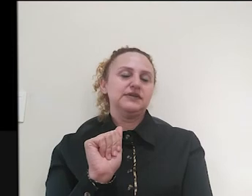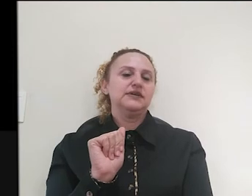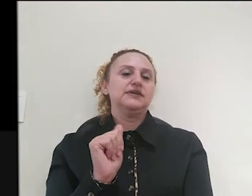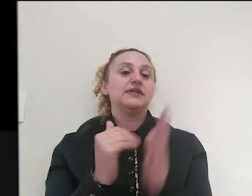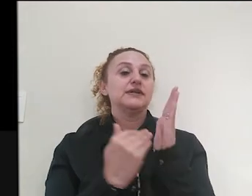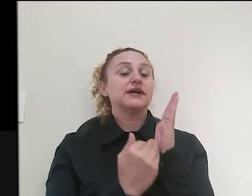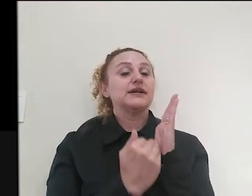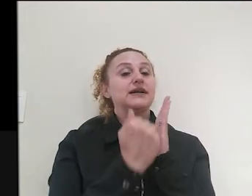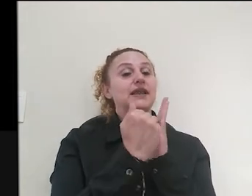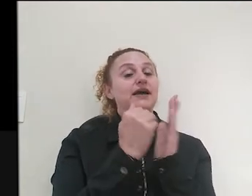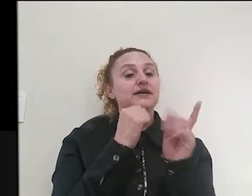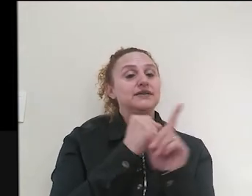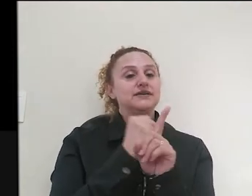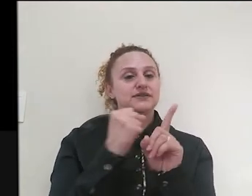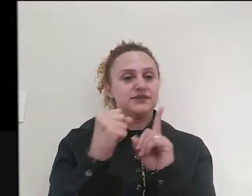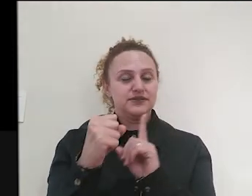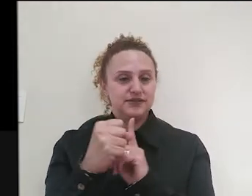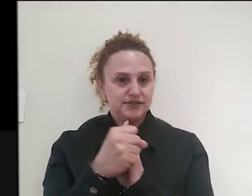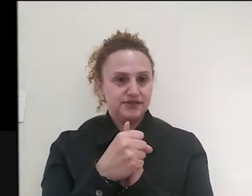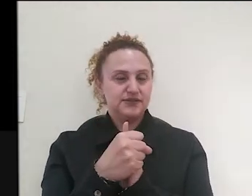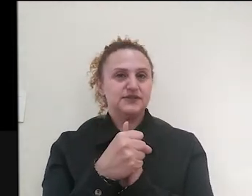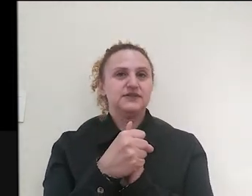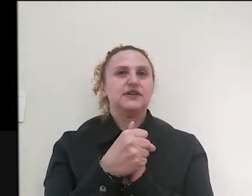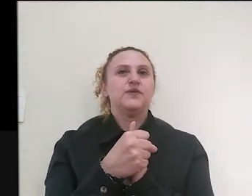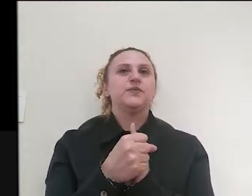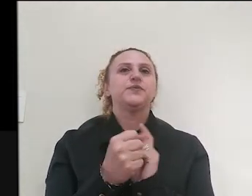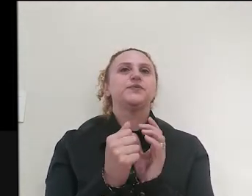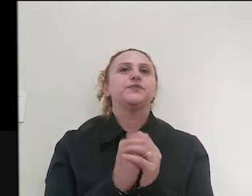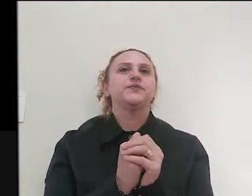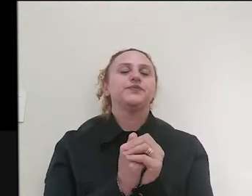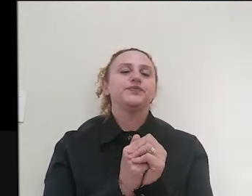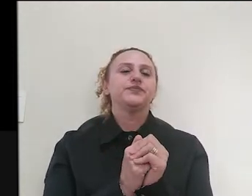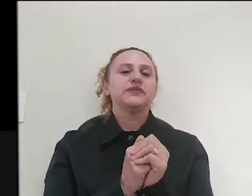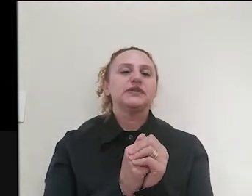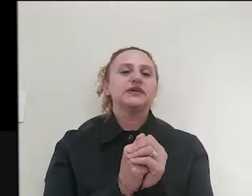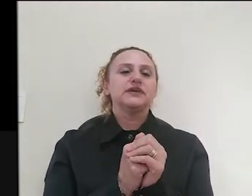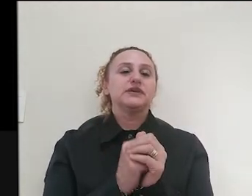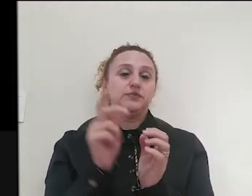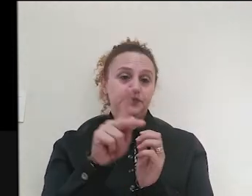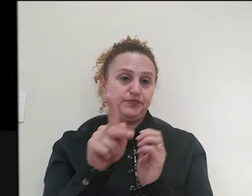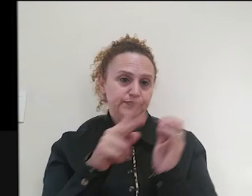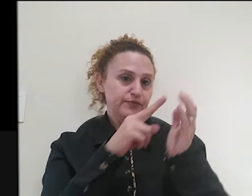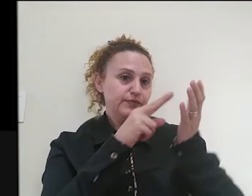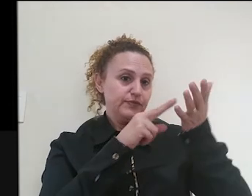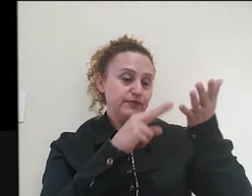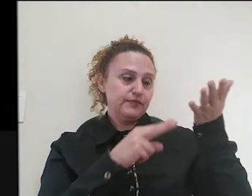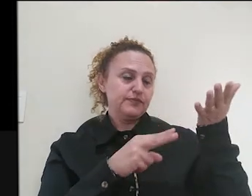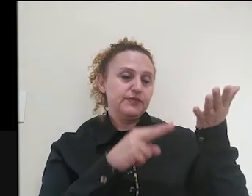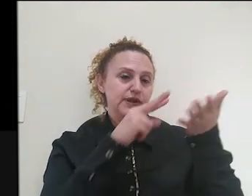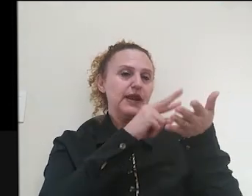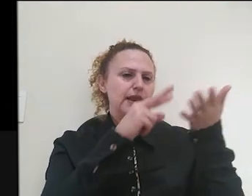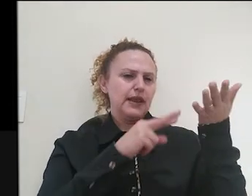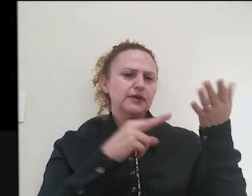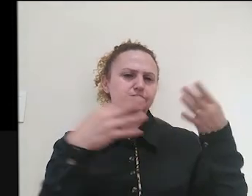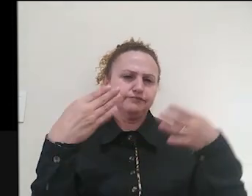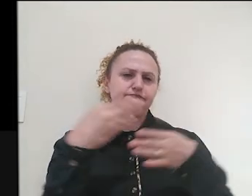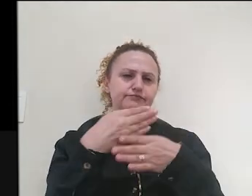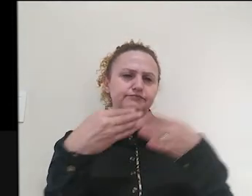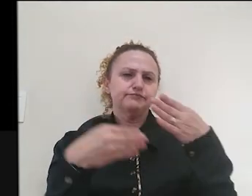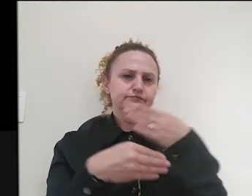classicista e propensa ao normativismo que pretende estabelecer com antecipação o que é universalmente válido e valioso. Então, vocês notem